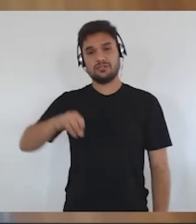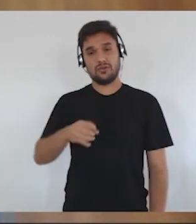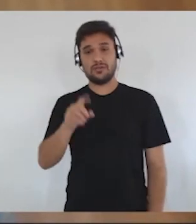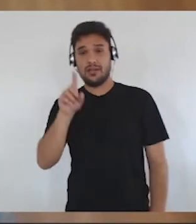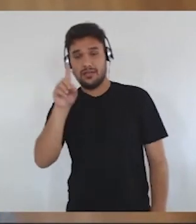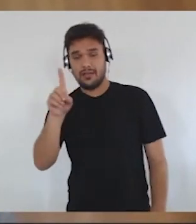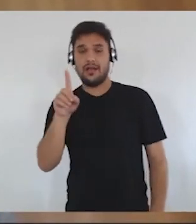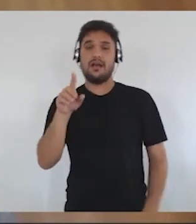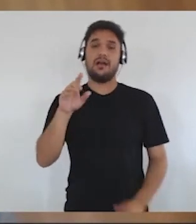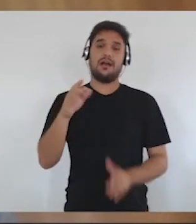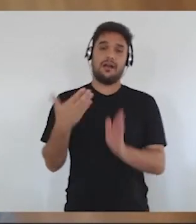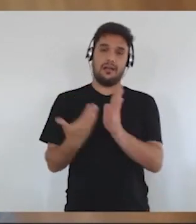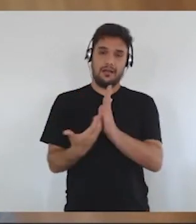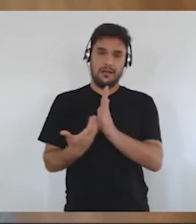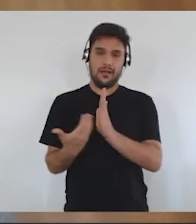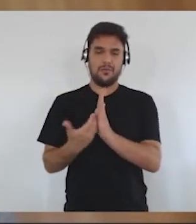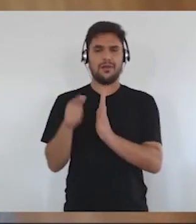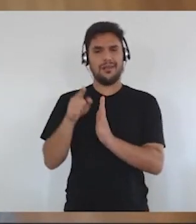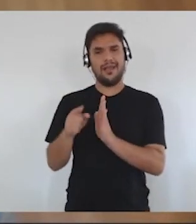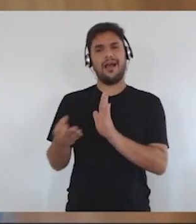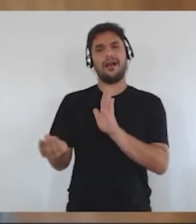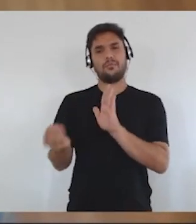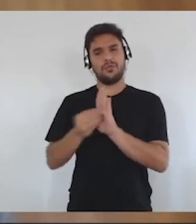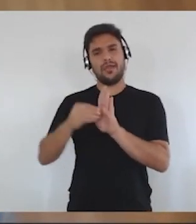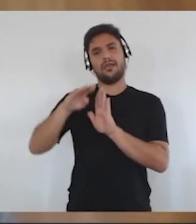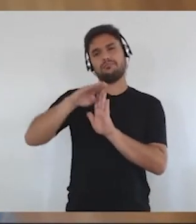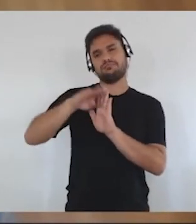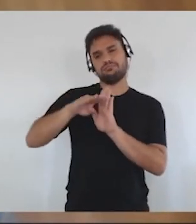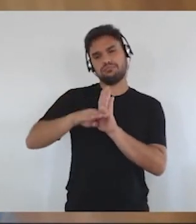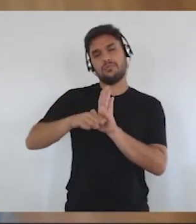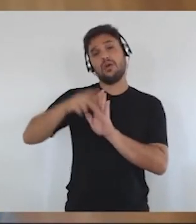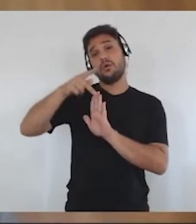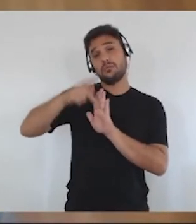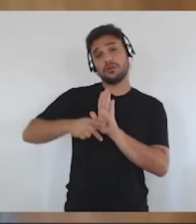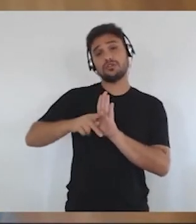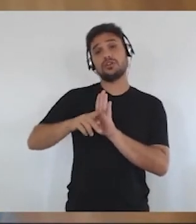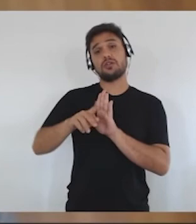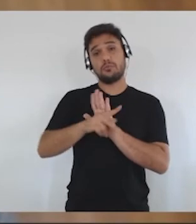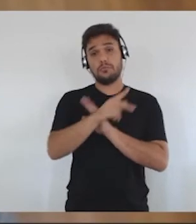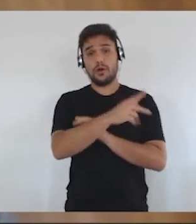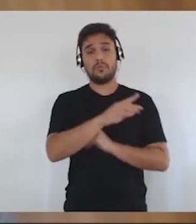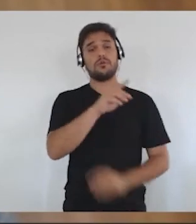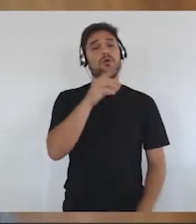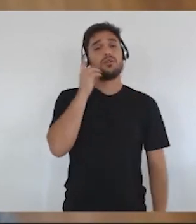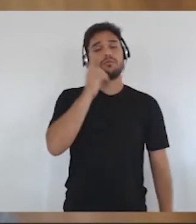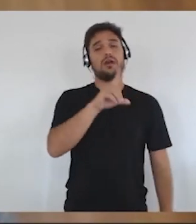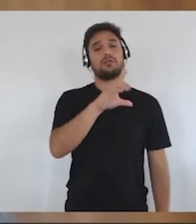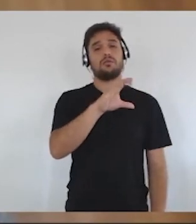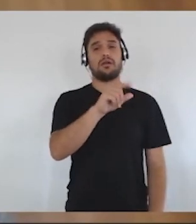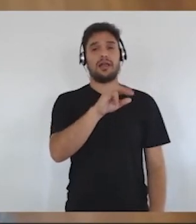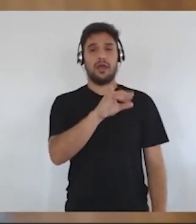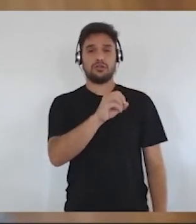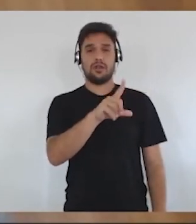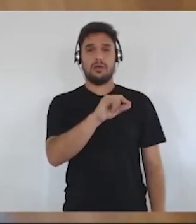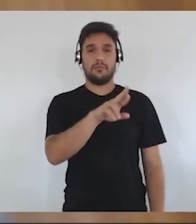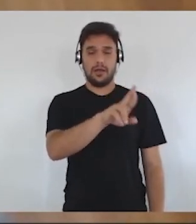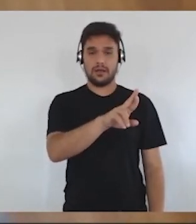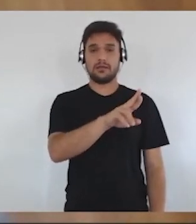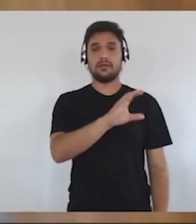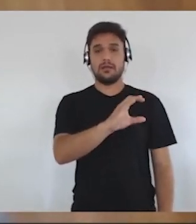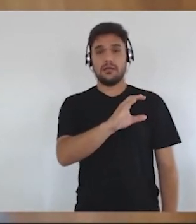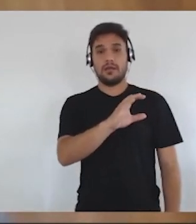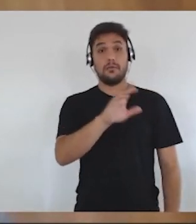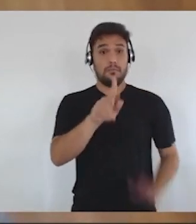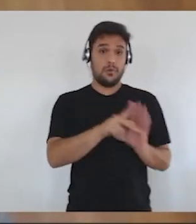Deputados, e lá pautei na Câmara um trabalho muito profícuo do então presidente Cláudio Lamarck e do seu vice-presidente Luiz Cláudio Chaves, de